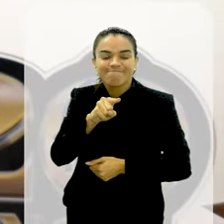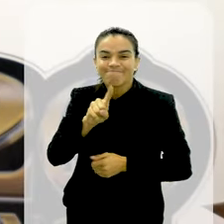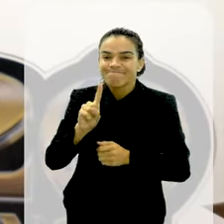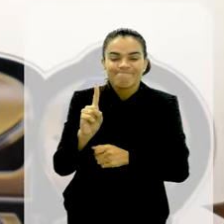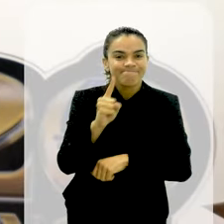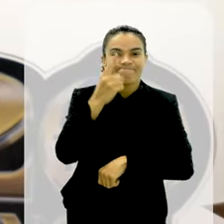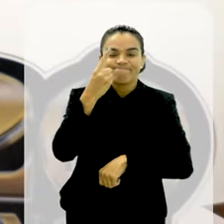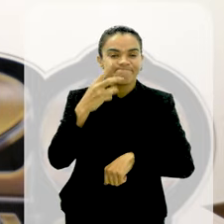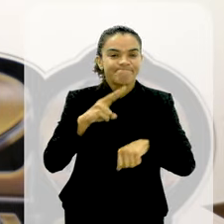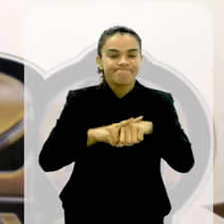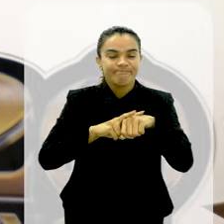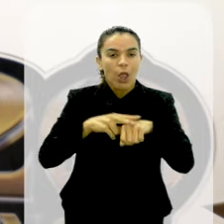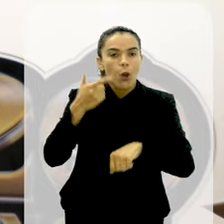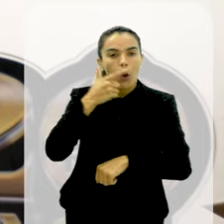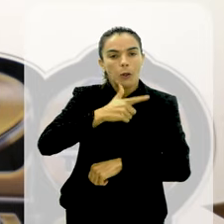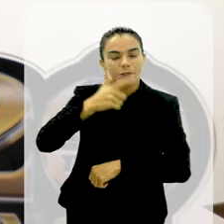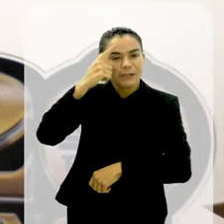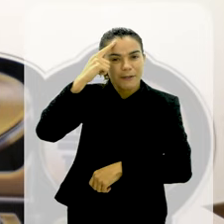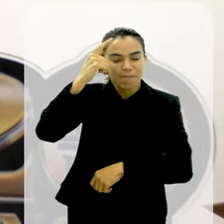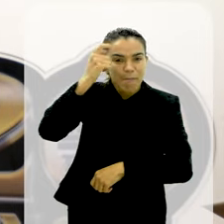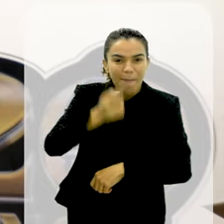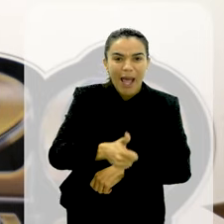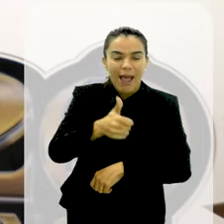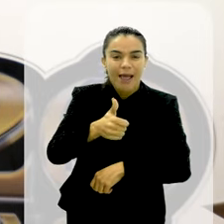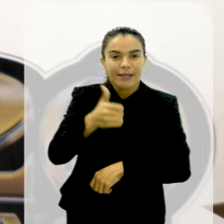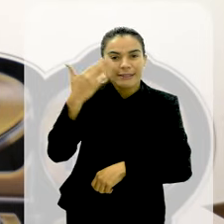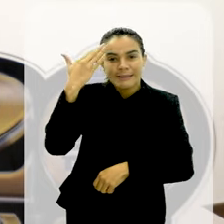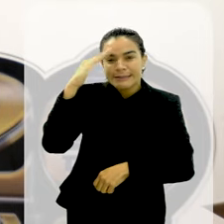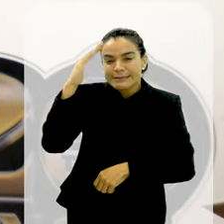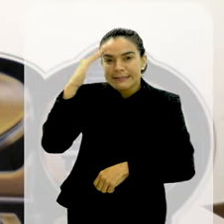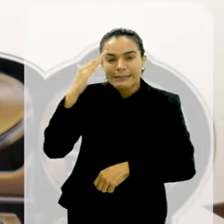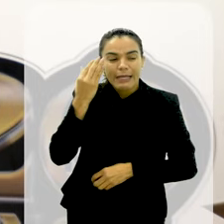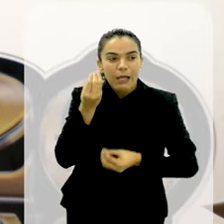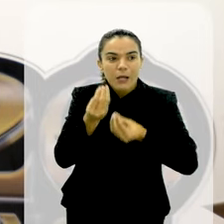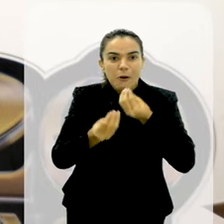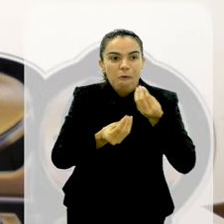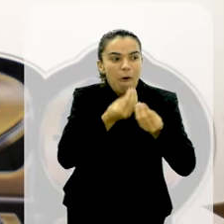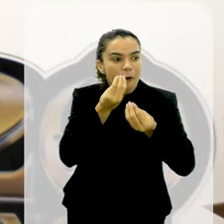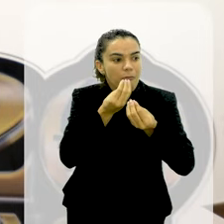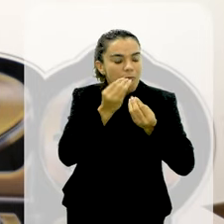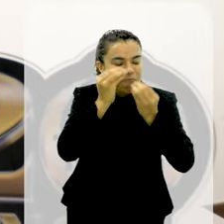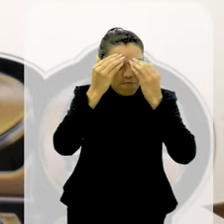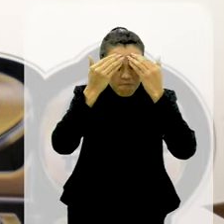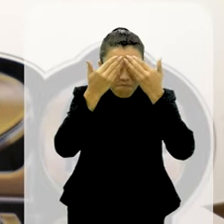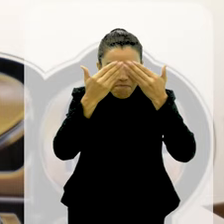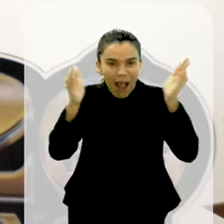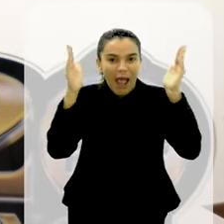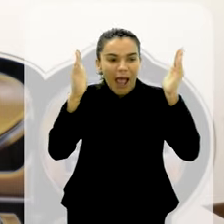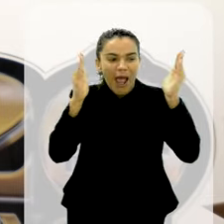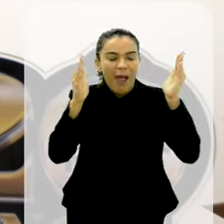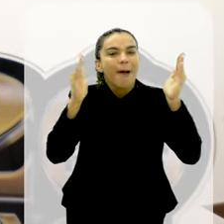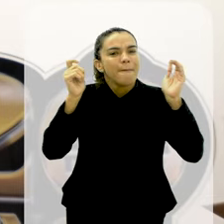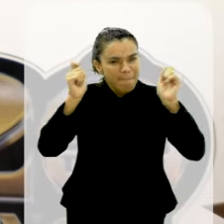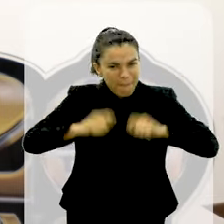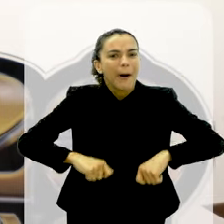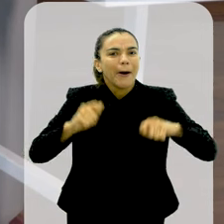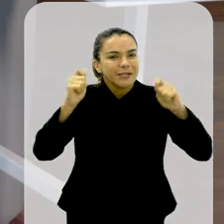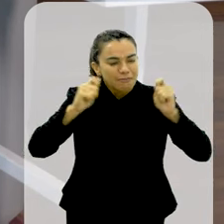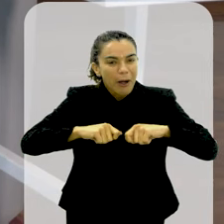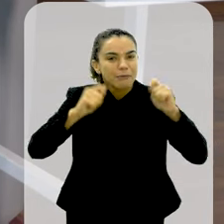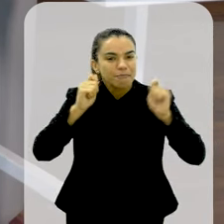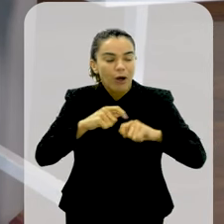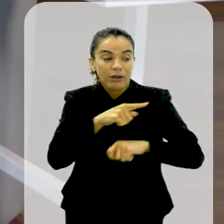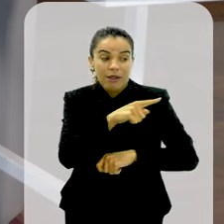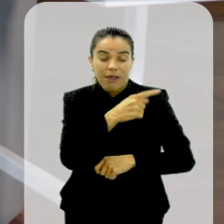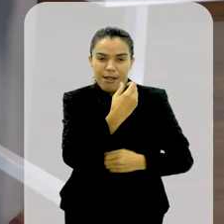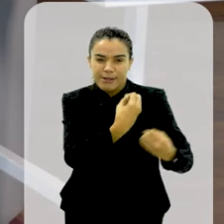a primeira vez que eu consegui entender a dimensão, a grandeza e o tudo pode. Porque o